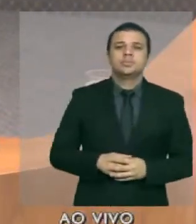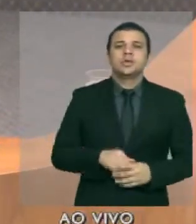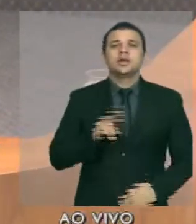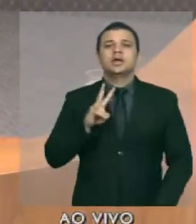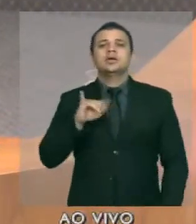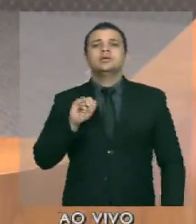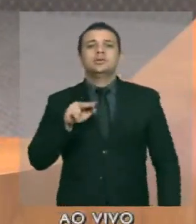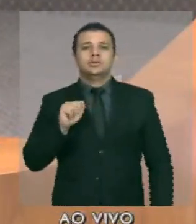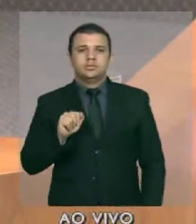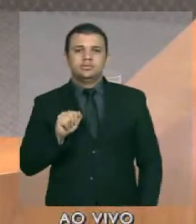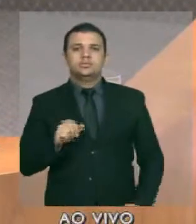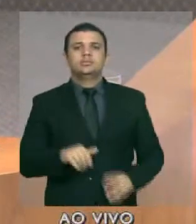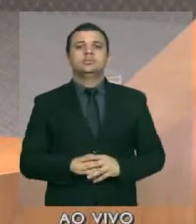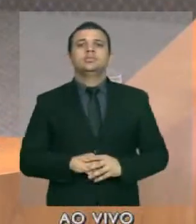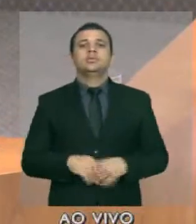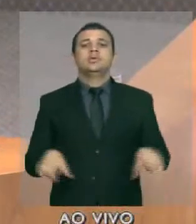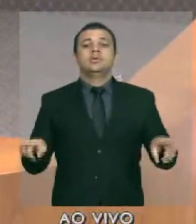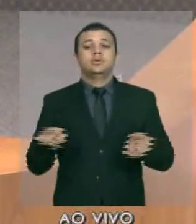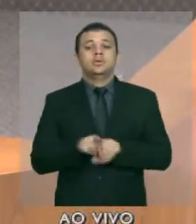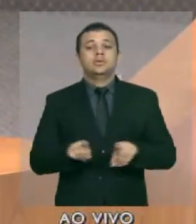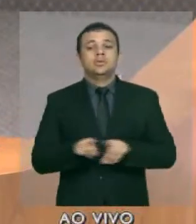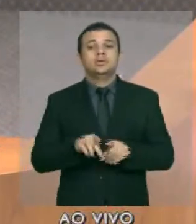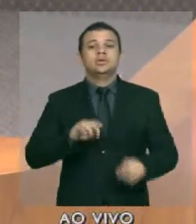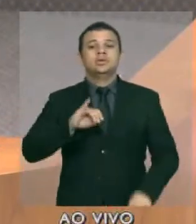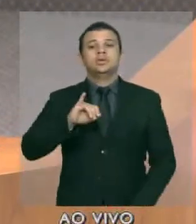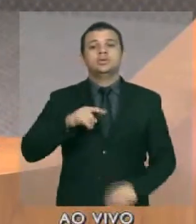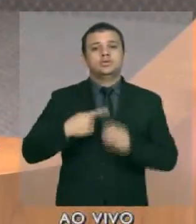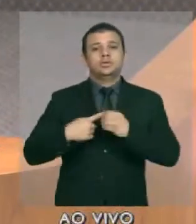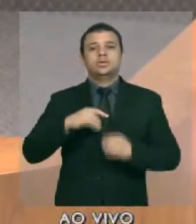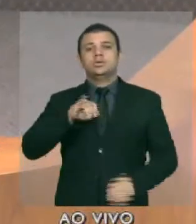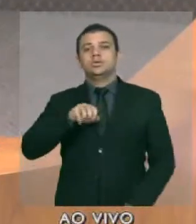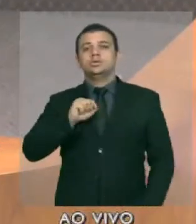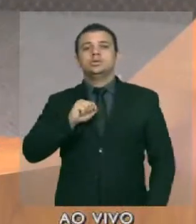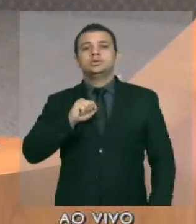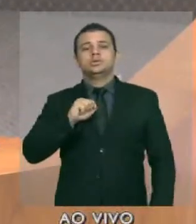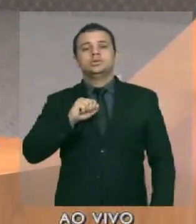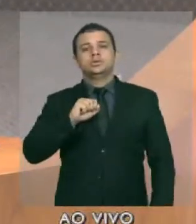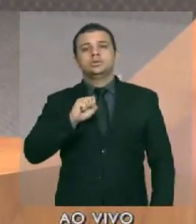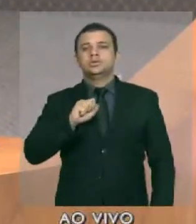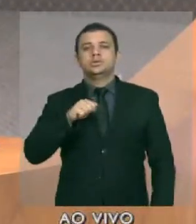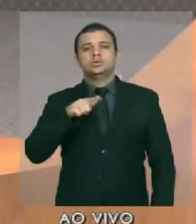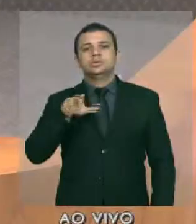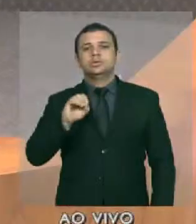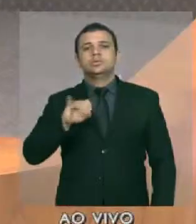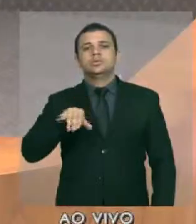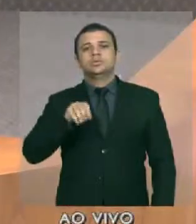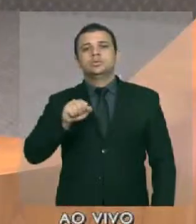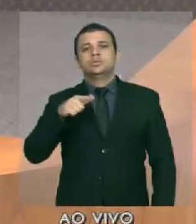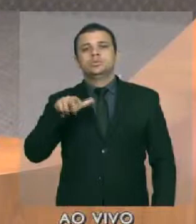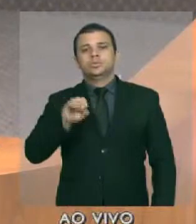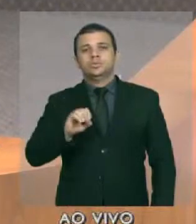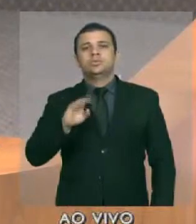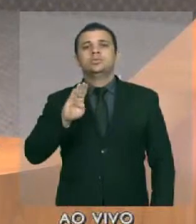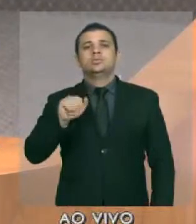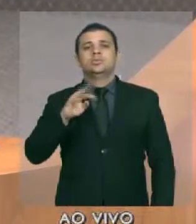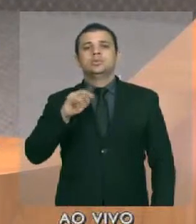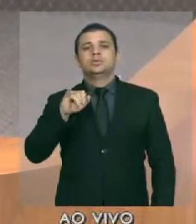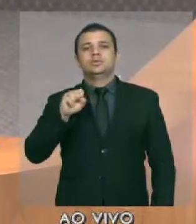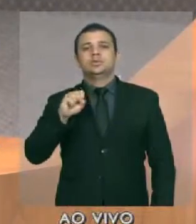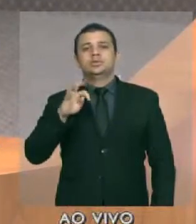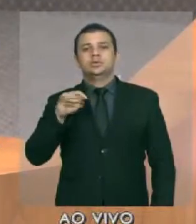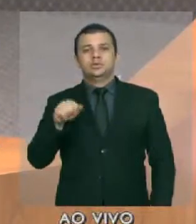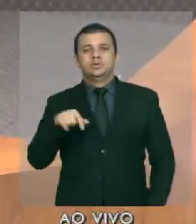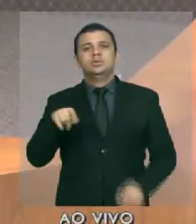Viana São João Batista que são municípios da Baixada Maranhense que nós sabemos que são